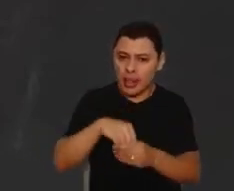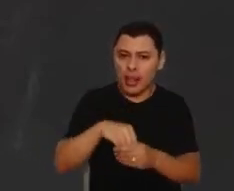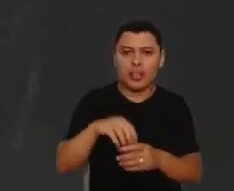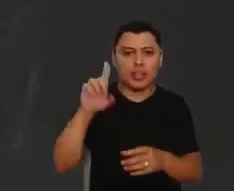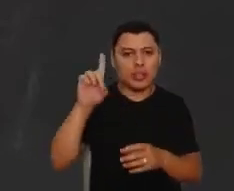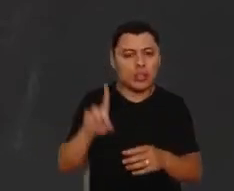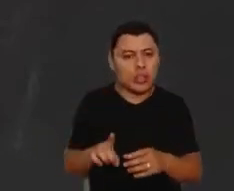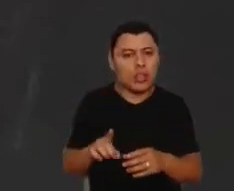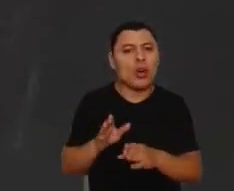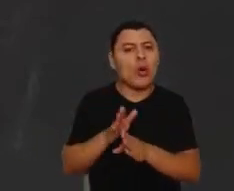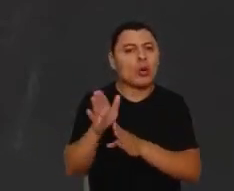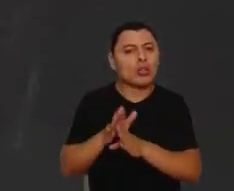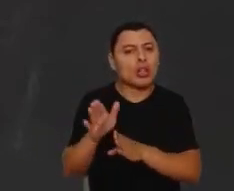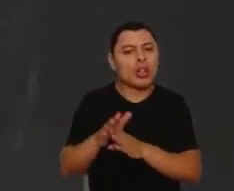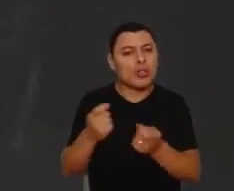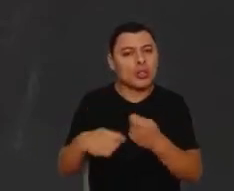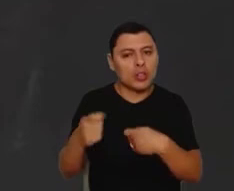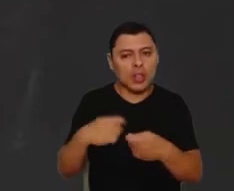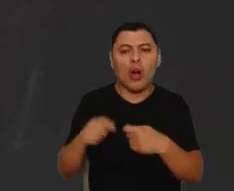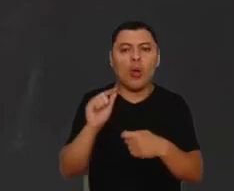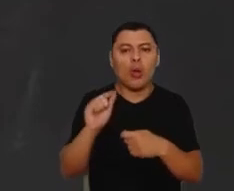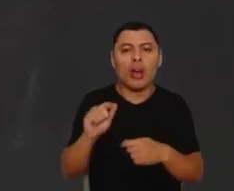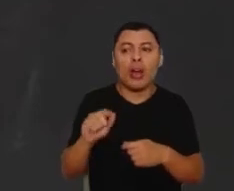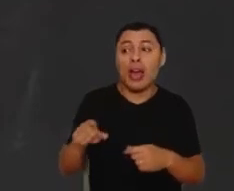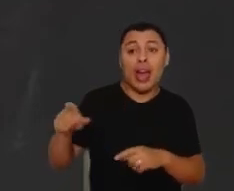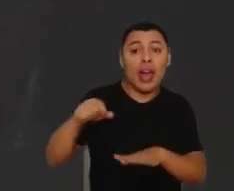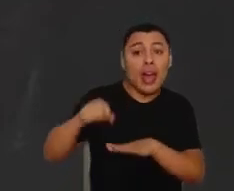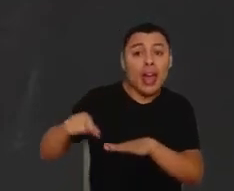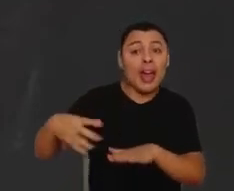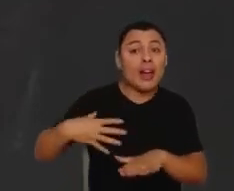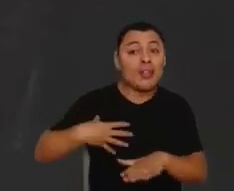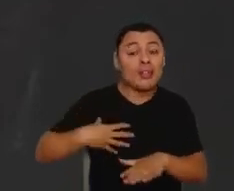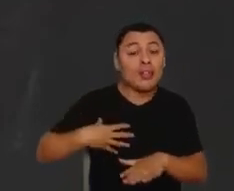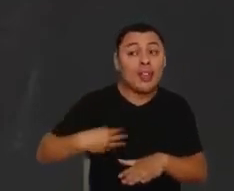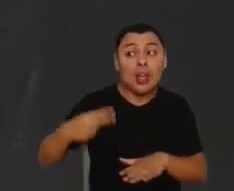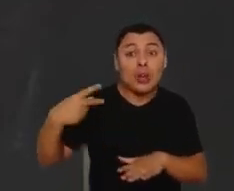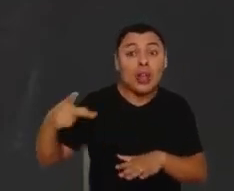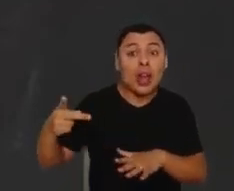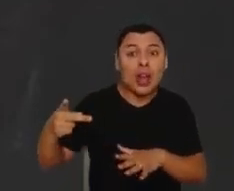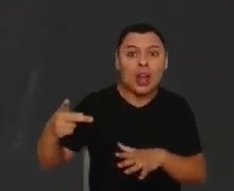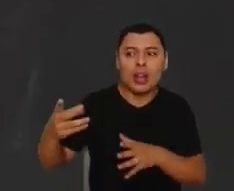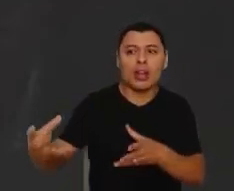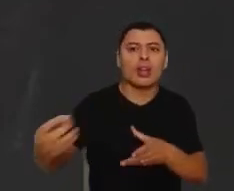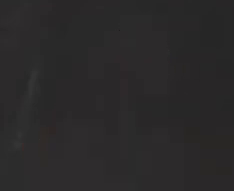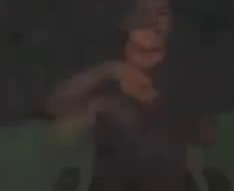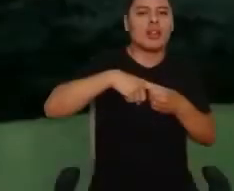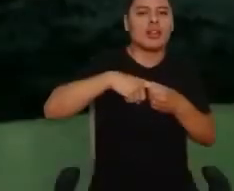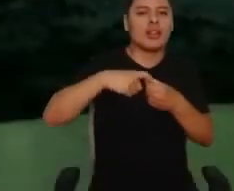como administrativo, filhos de produtores. Então, isso tem nos ajudado, tanto na